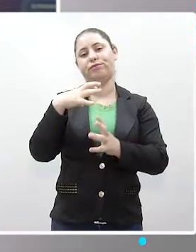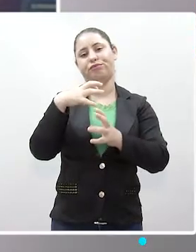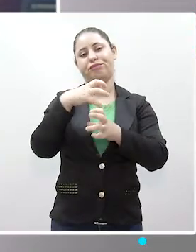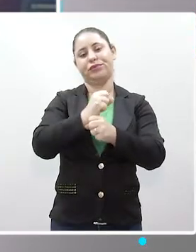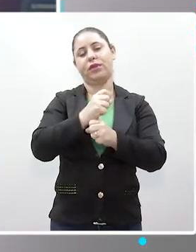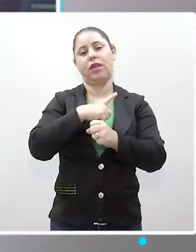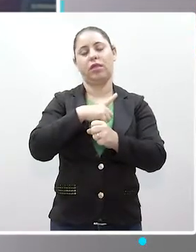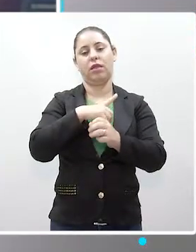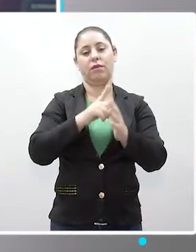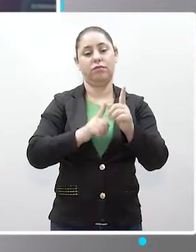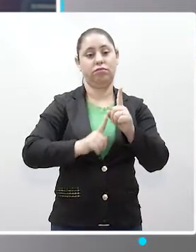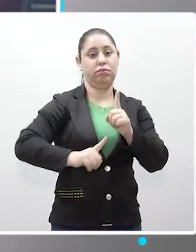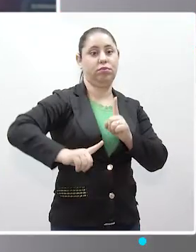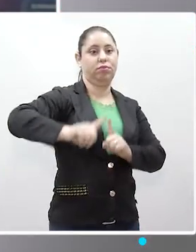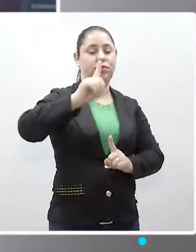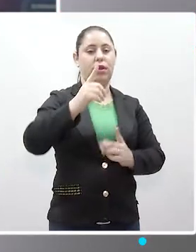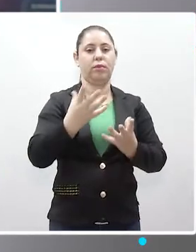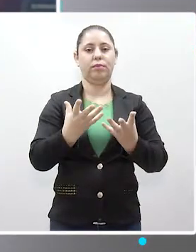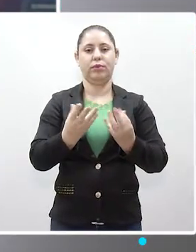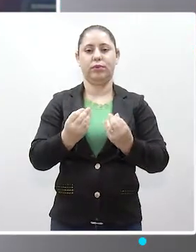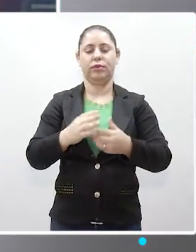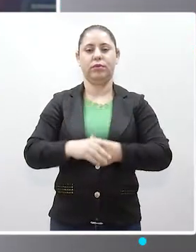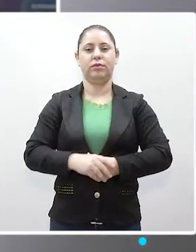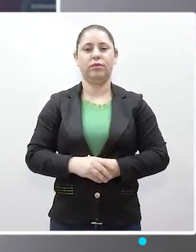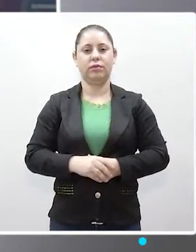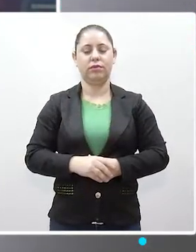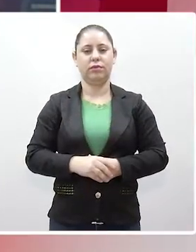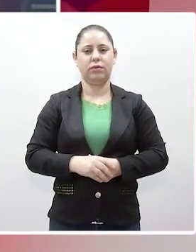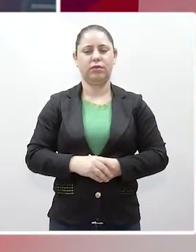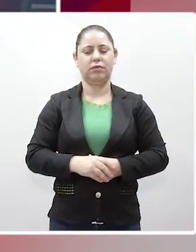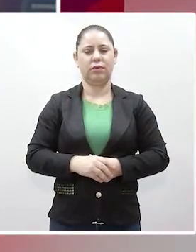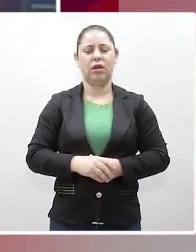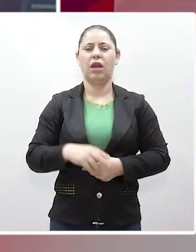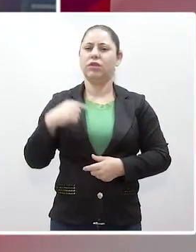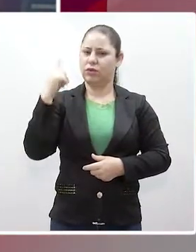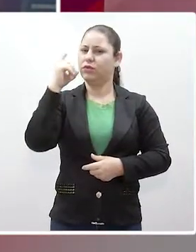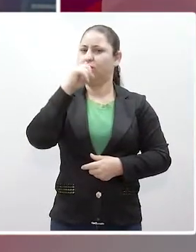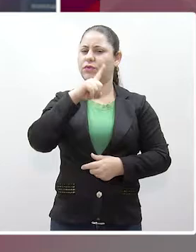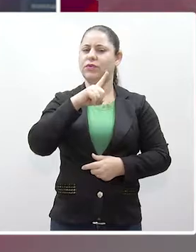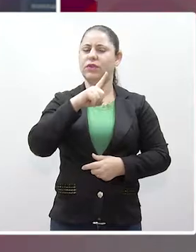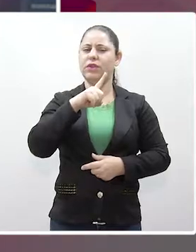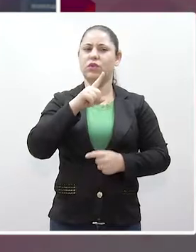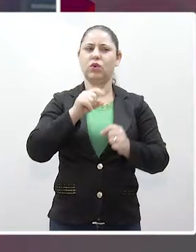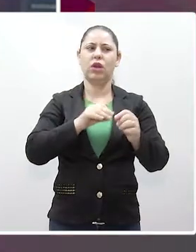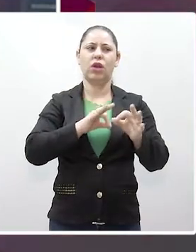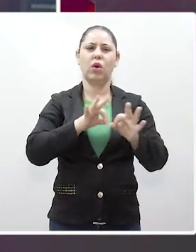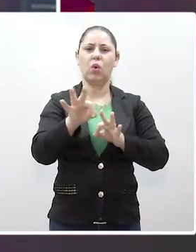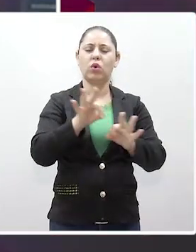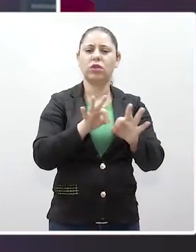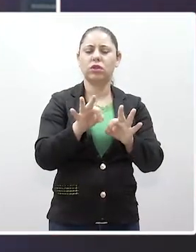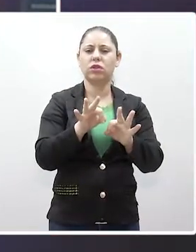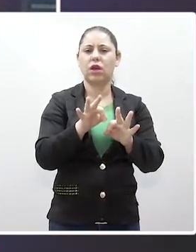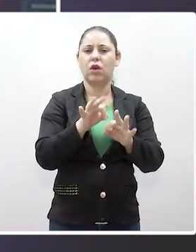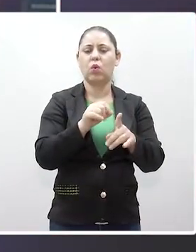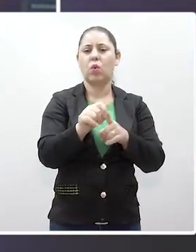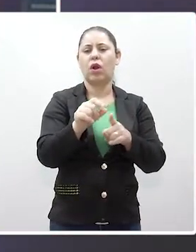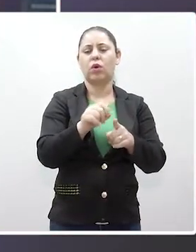E aí a gente teve essa alta muito relevante. E aí, eu acho complicado a gente reajustar os aluguéis nesse sentido.